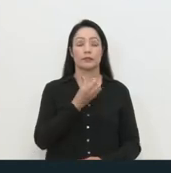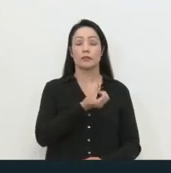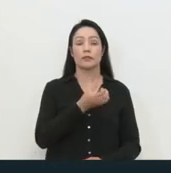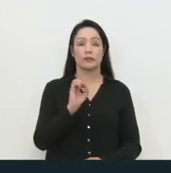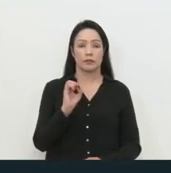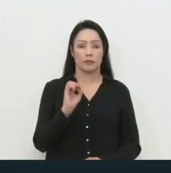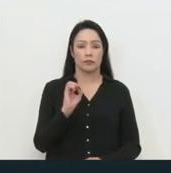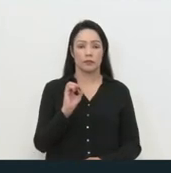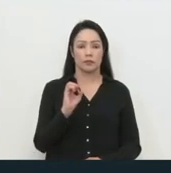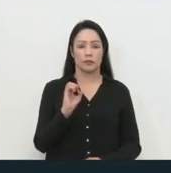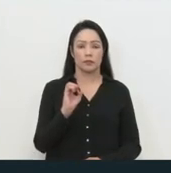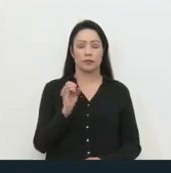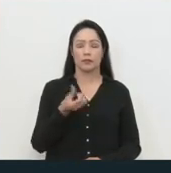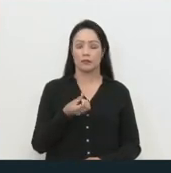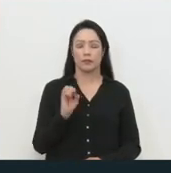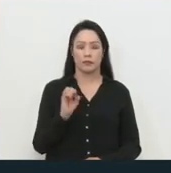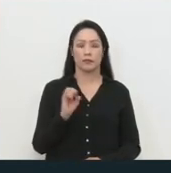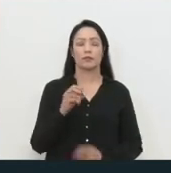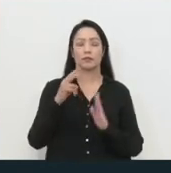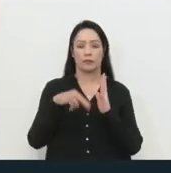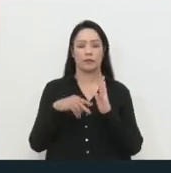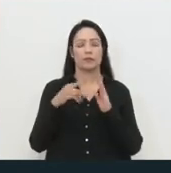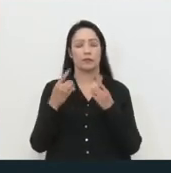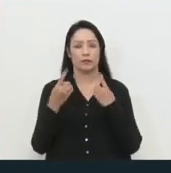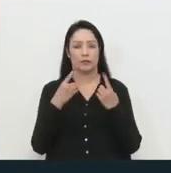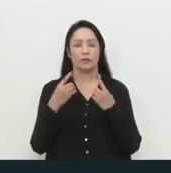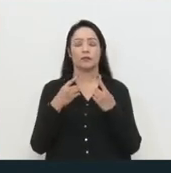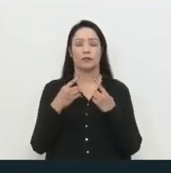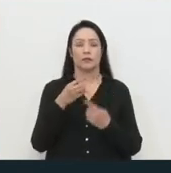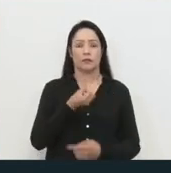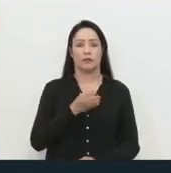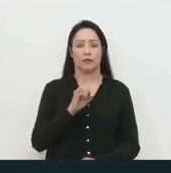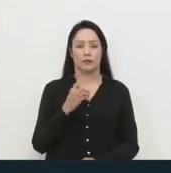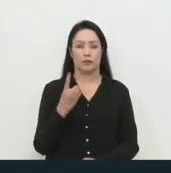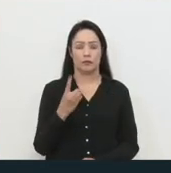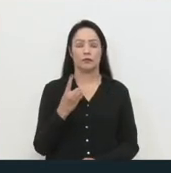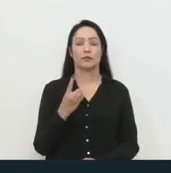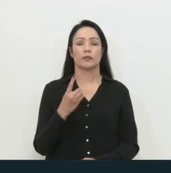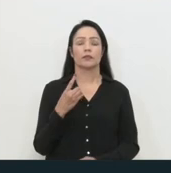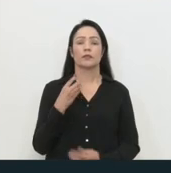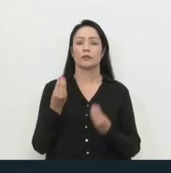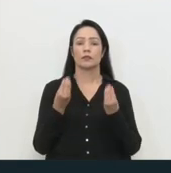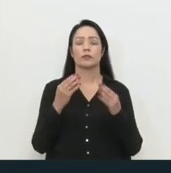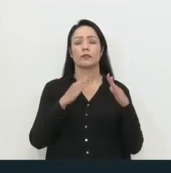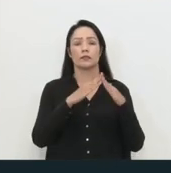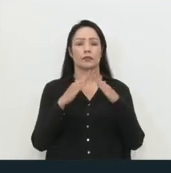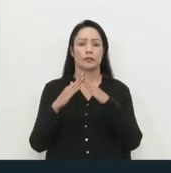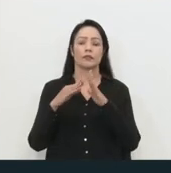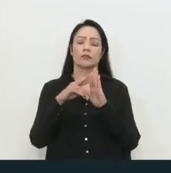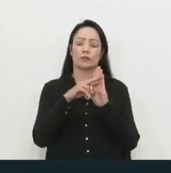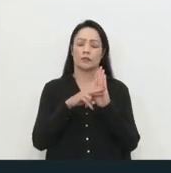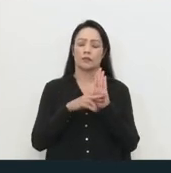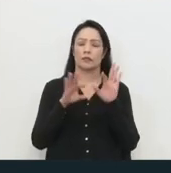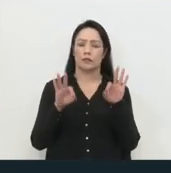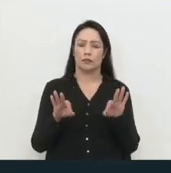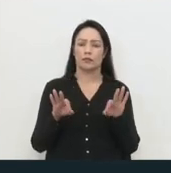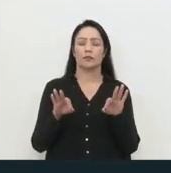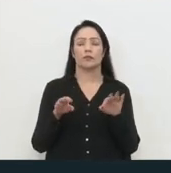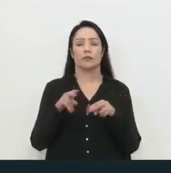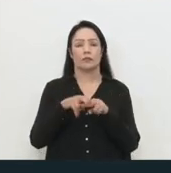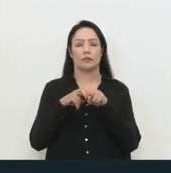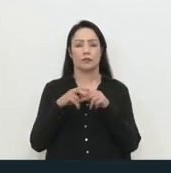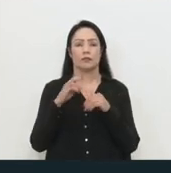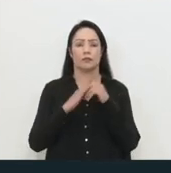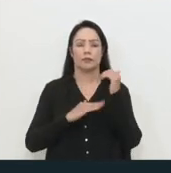e tem 60 leituras votação do requerimento 61 2023 informações sobre as moradias aí regularizadas para habitação por meio de ações